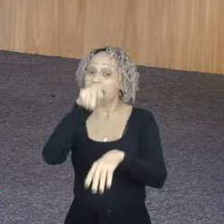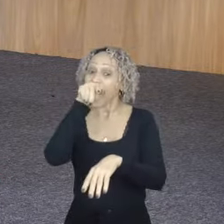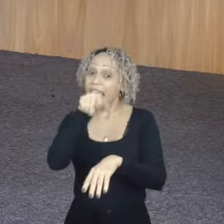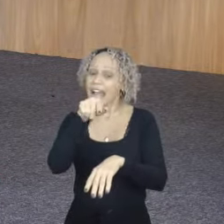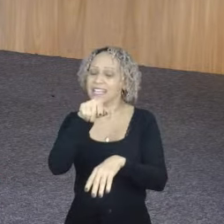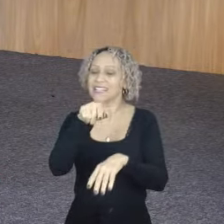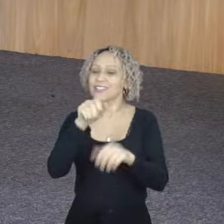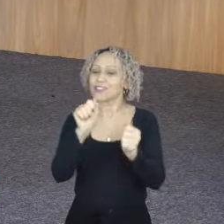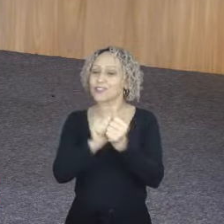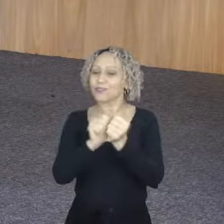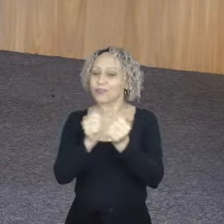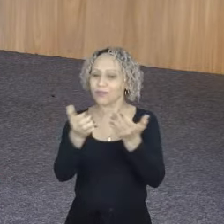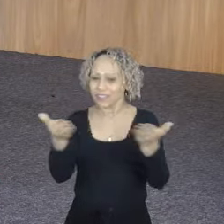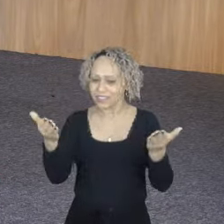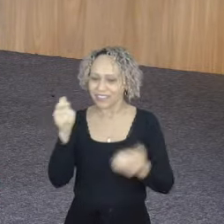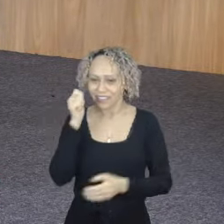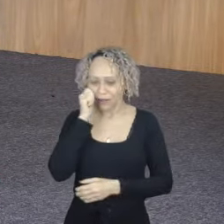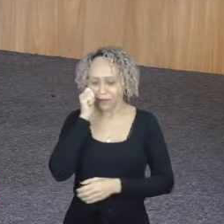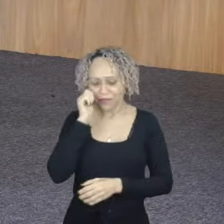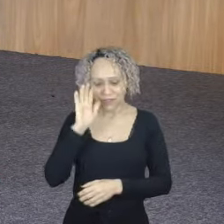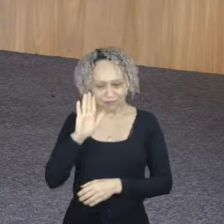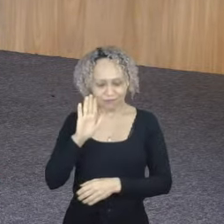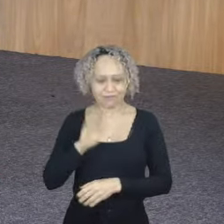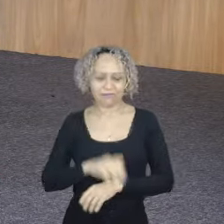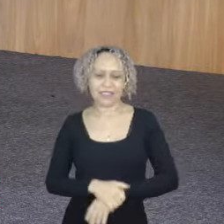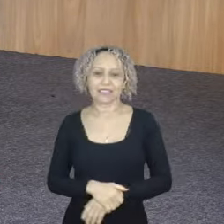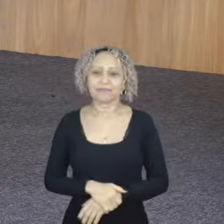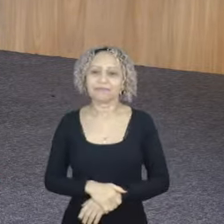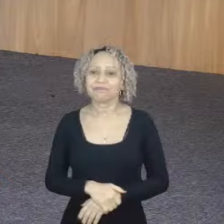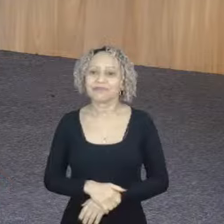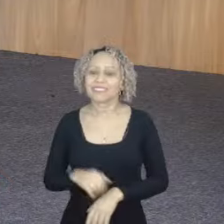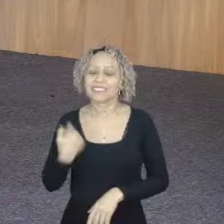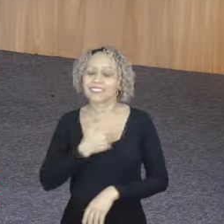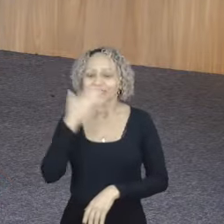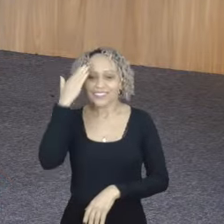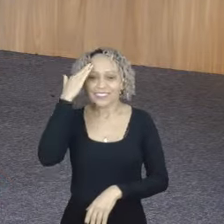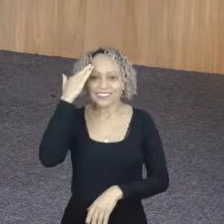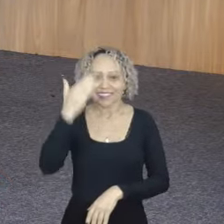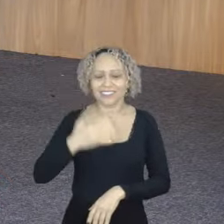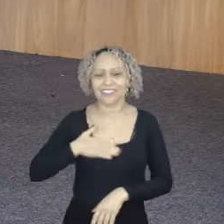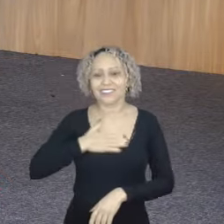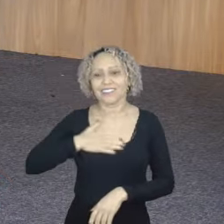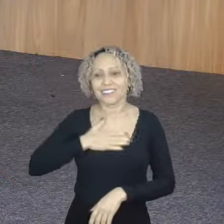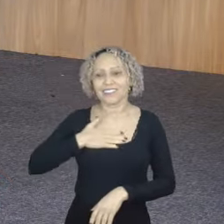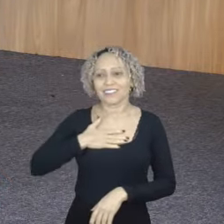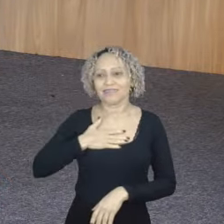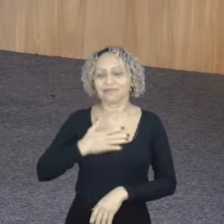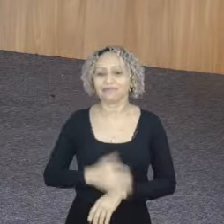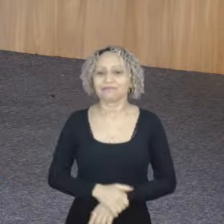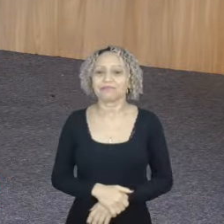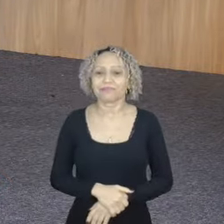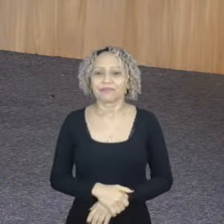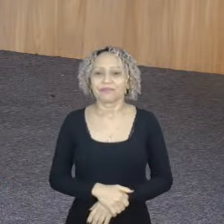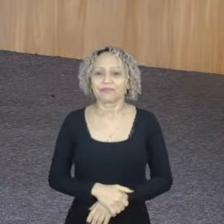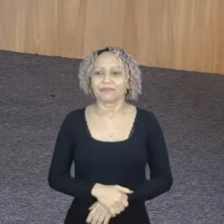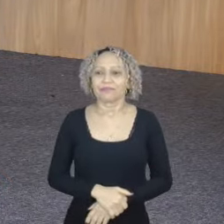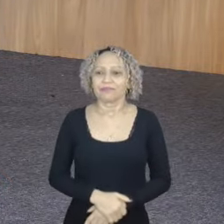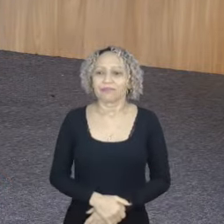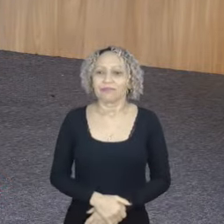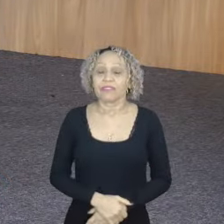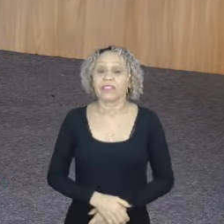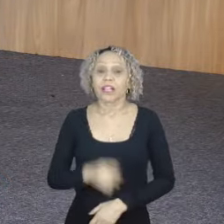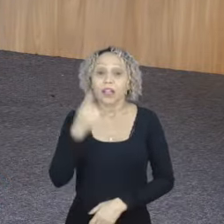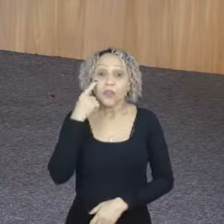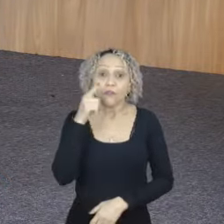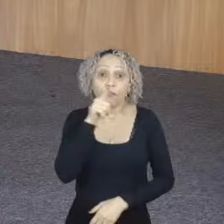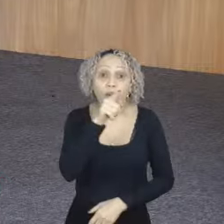assim que a gente gosta. Obrigada, bom dia, secretário. Tchau, Amanda, obrigado a vocês. Tchau, tchau. E você